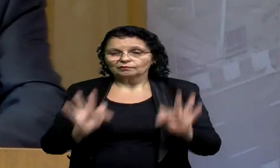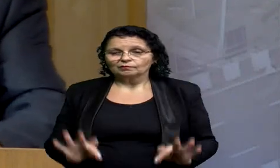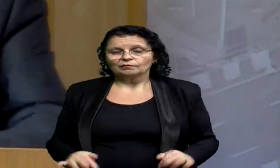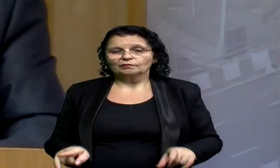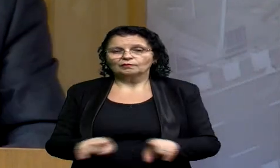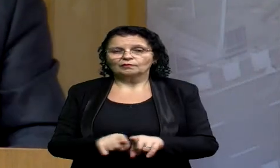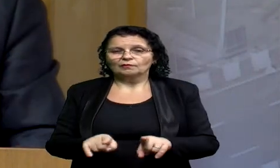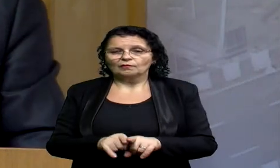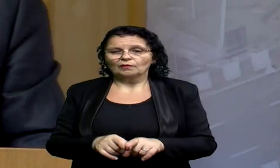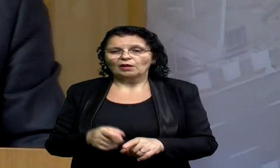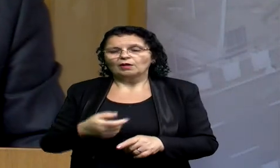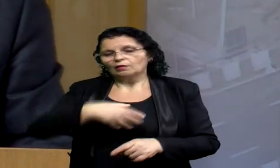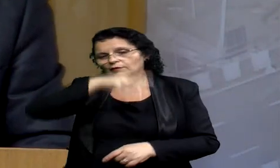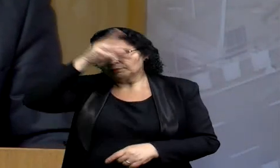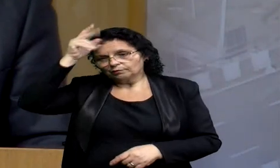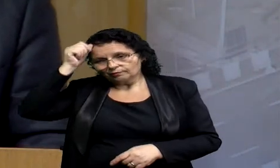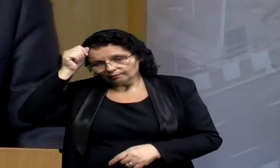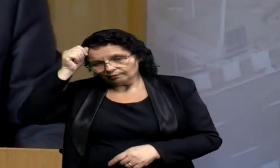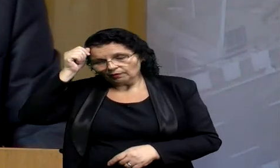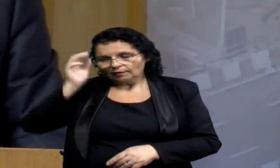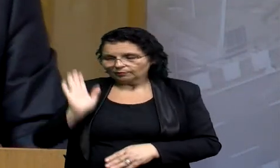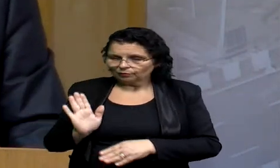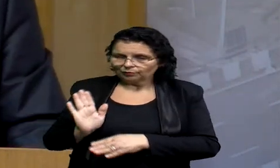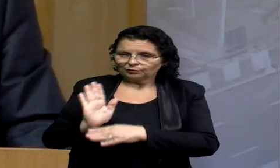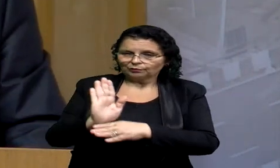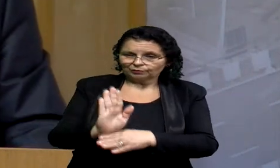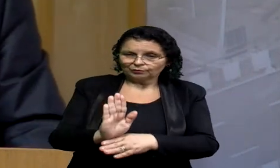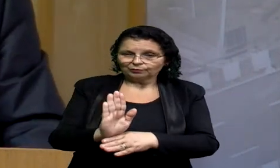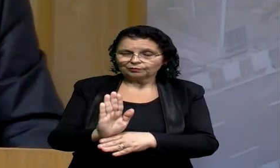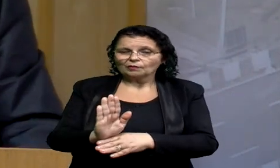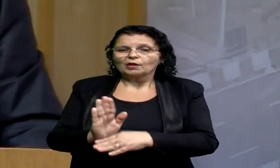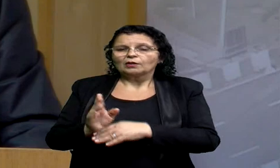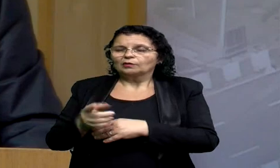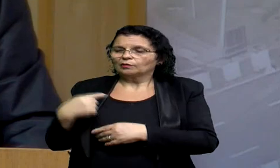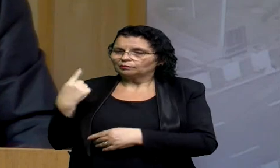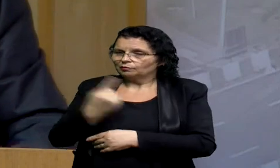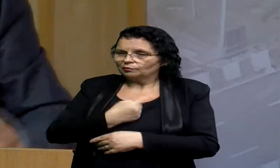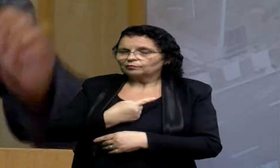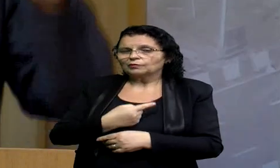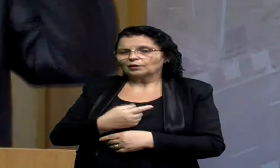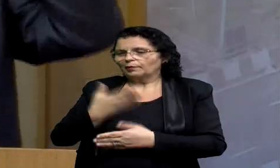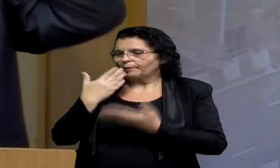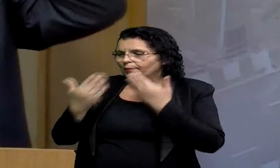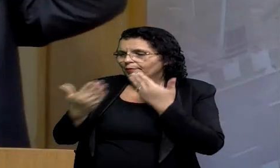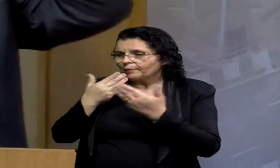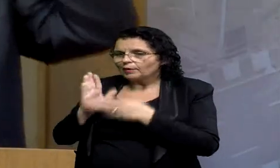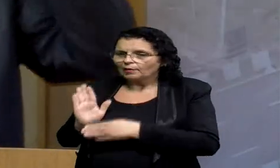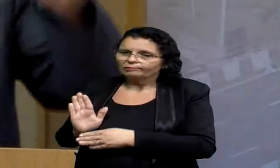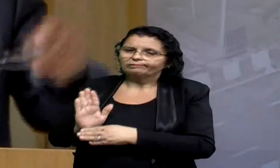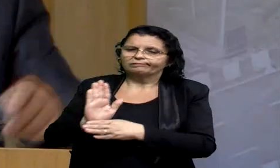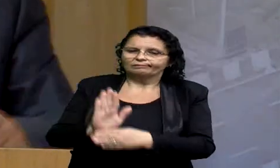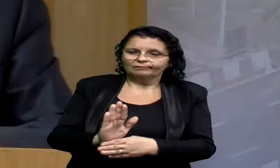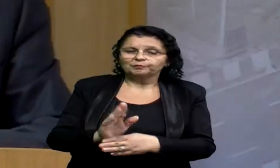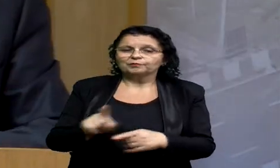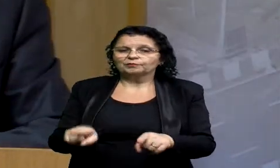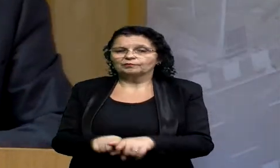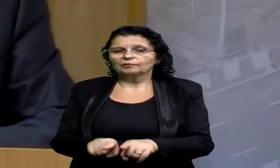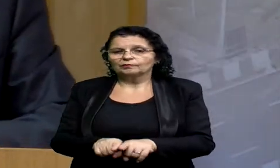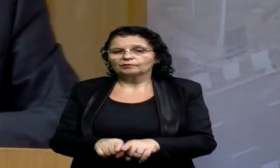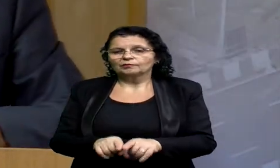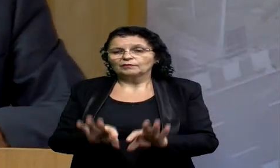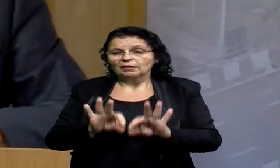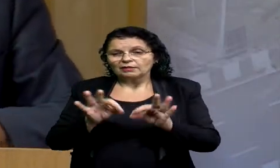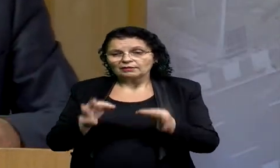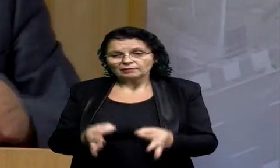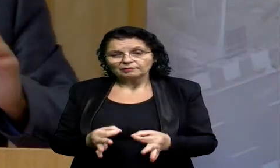a nosso executivo da cidade por permitir eh e atender a gente nessas demandas nesses pedidos que é